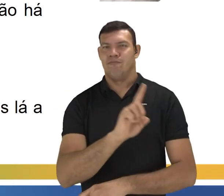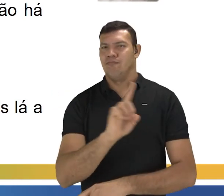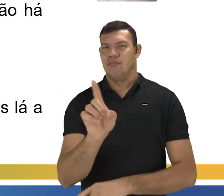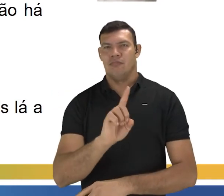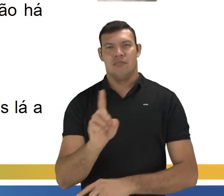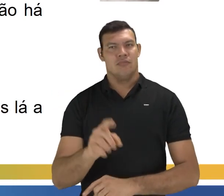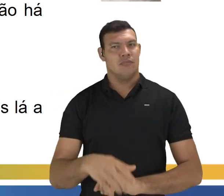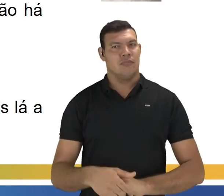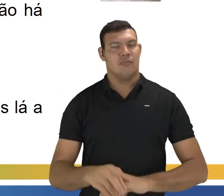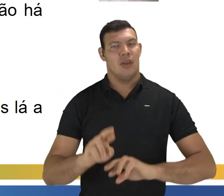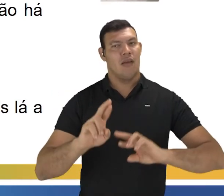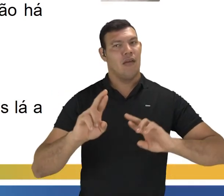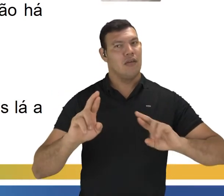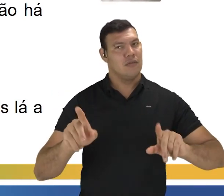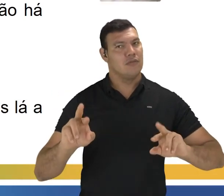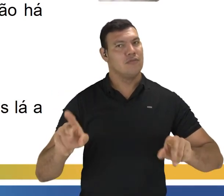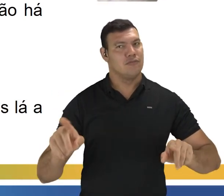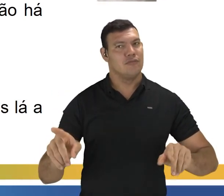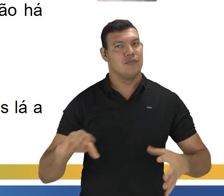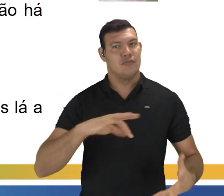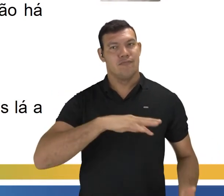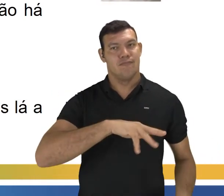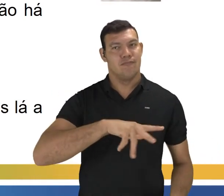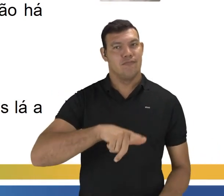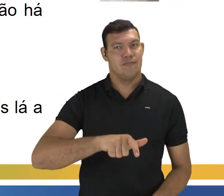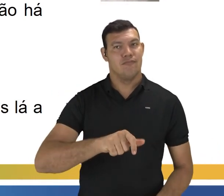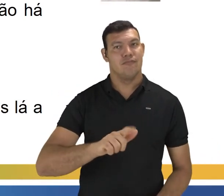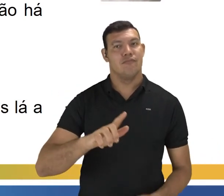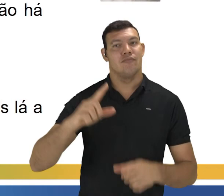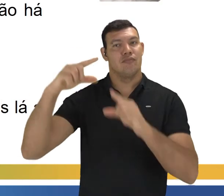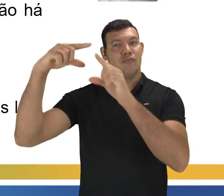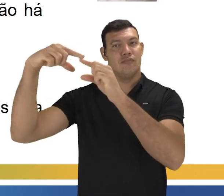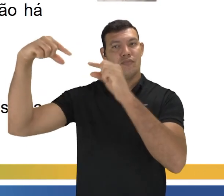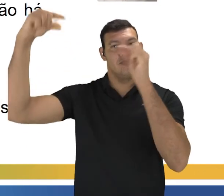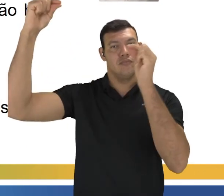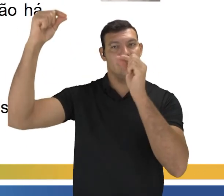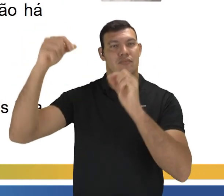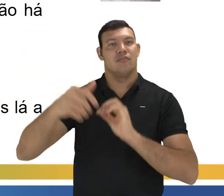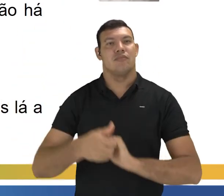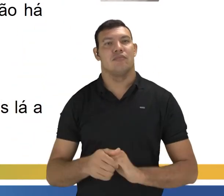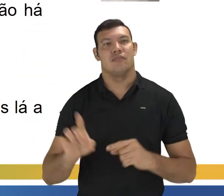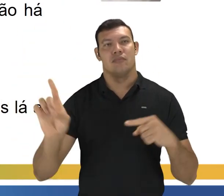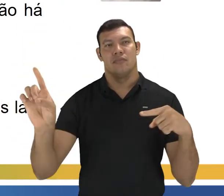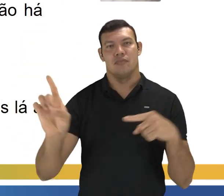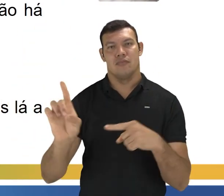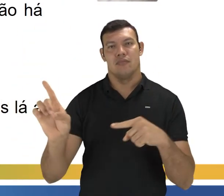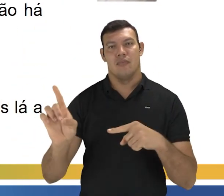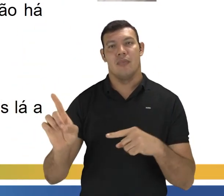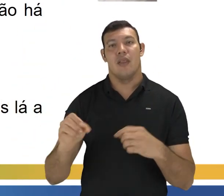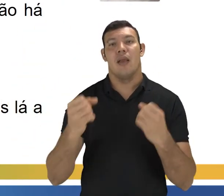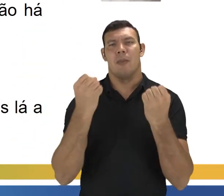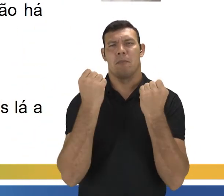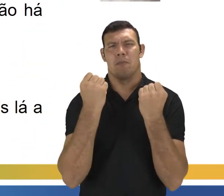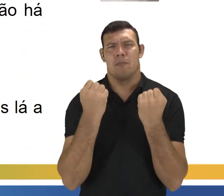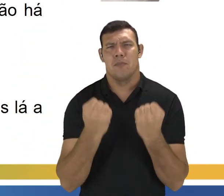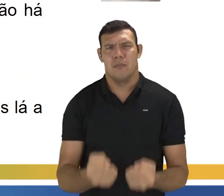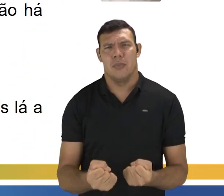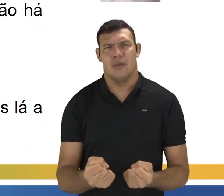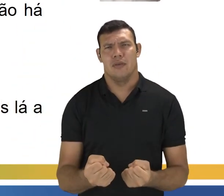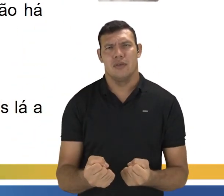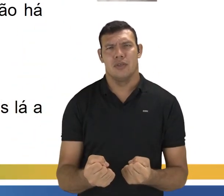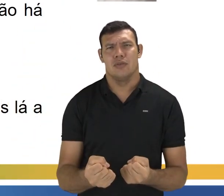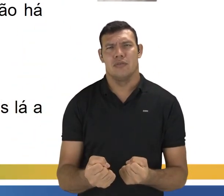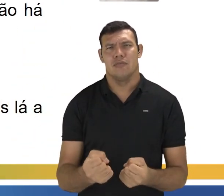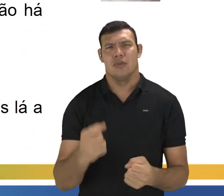igual nos dois casos a gente sabe que não porque a ação gravitacional é diferente nos dois corpos letra de